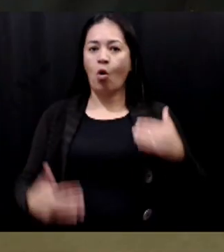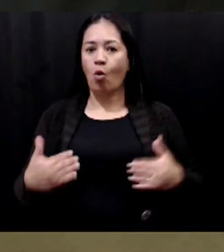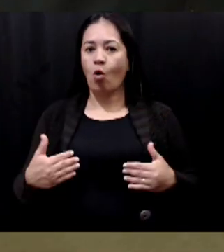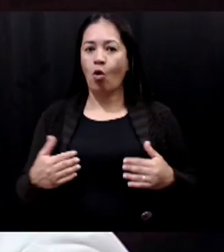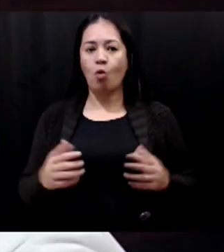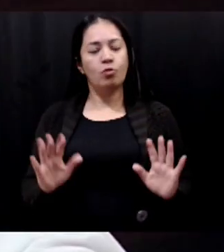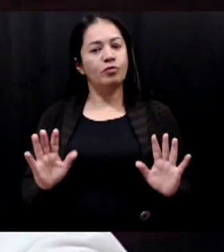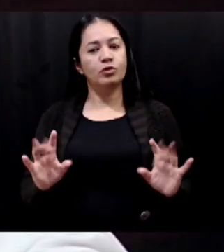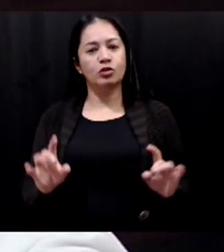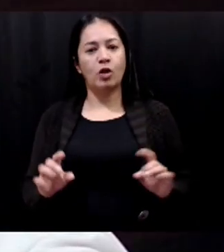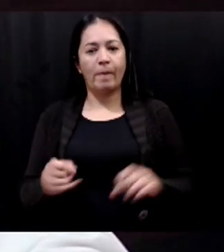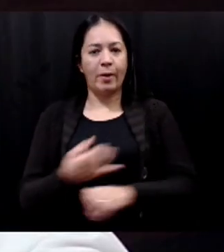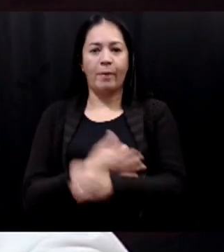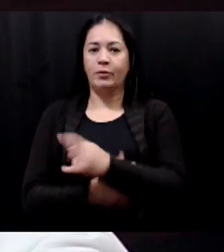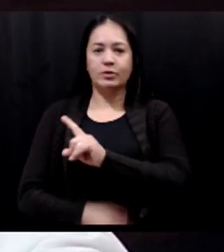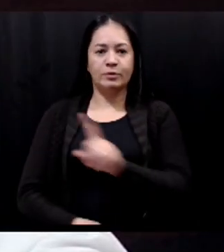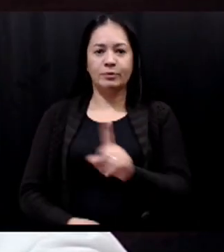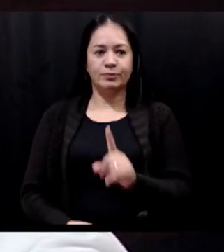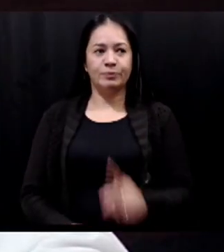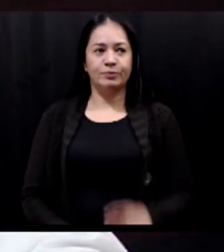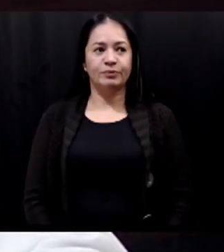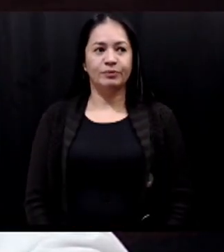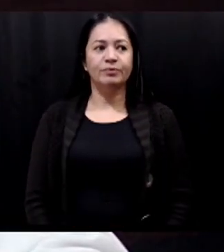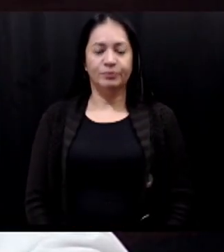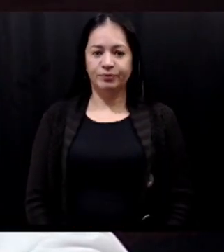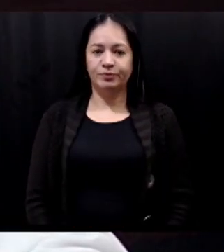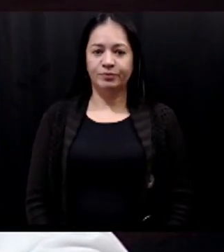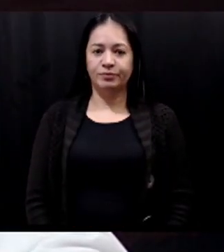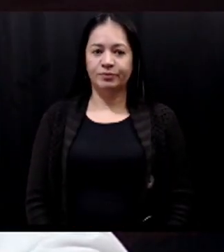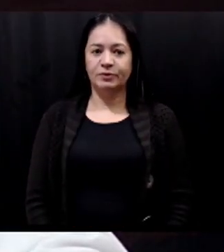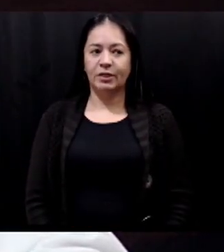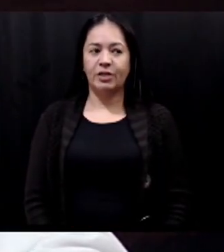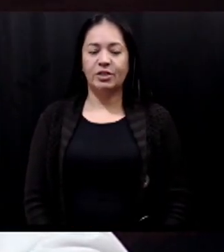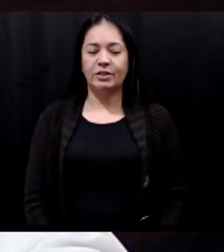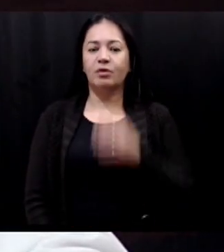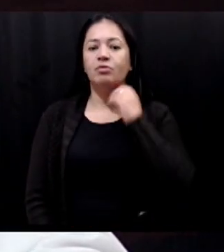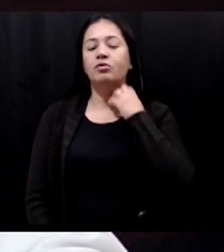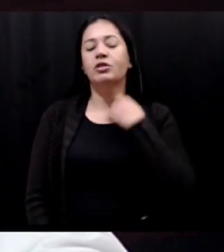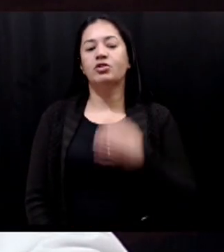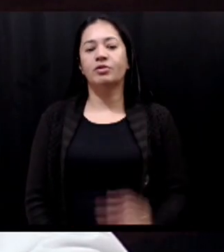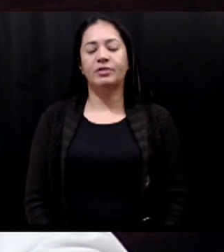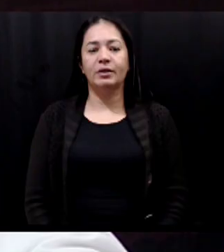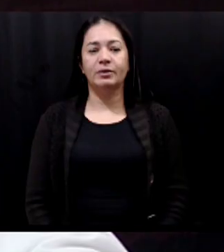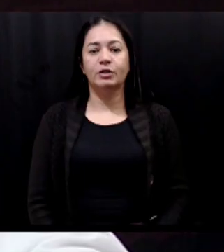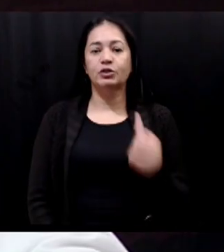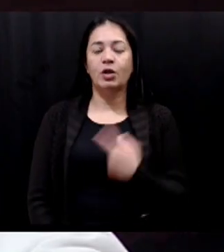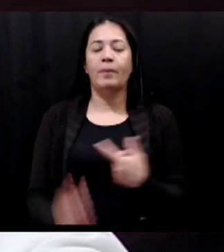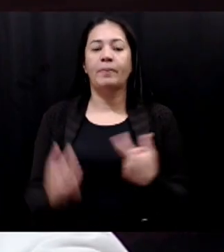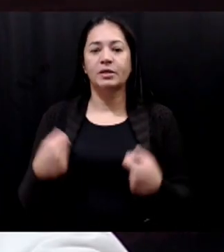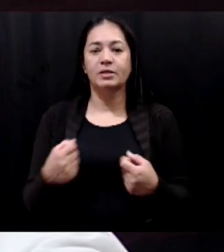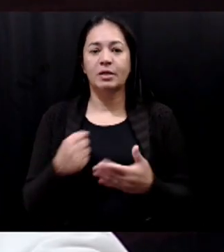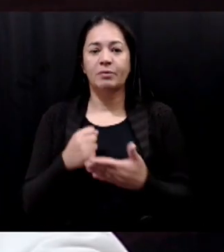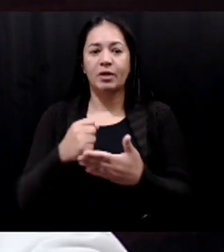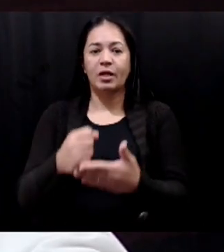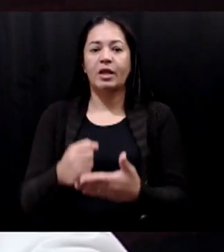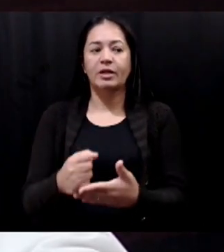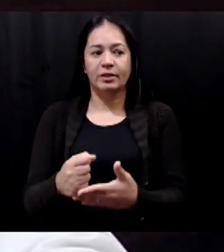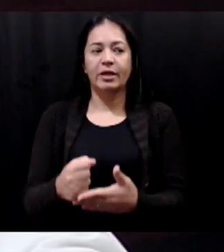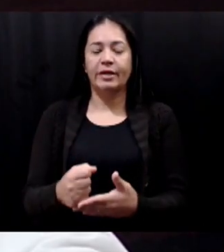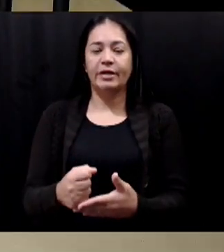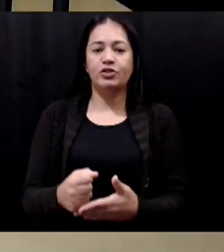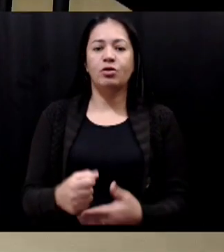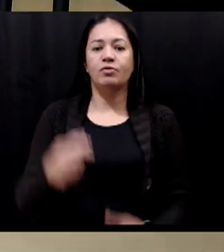emoções? É uma pergunta importante. Na verdade, nós precisamos levar para o consciente o que está inconsciente.